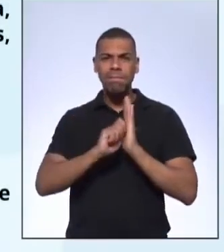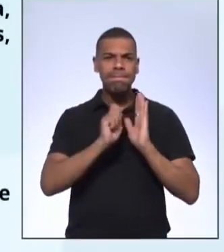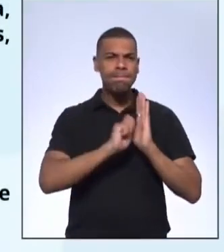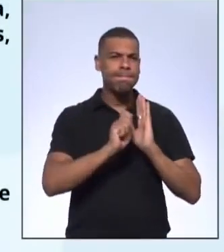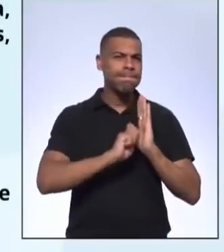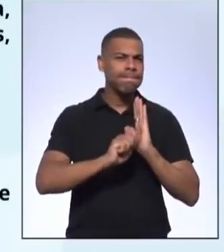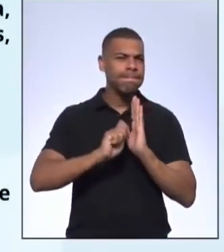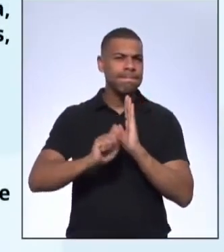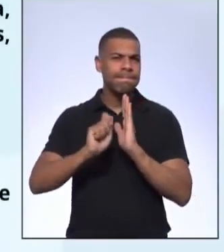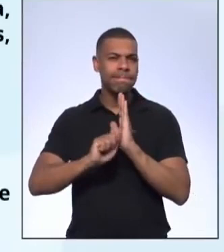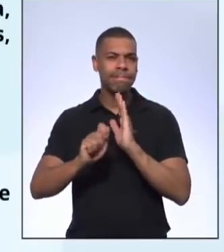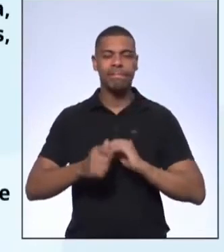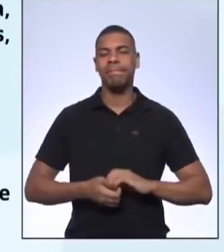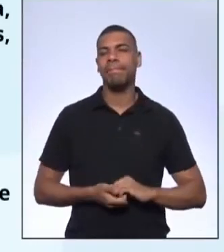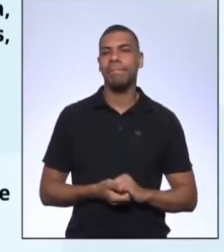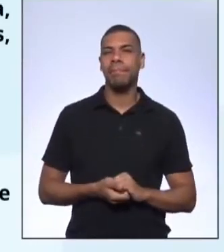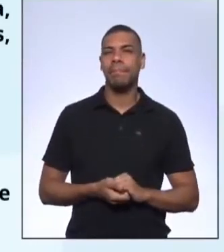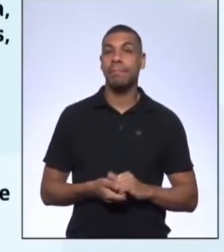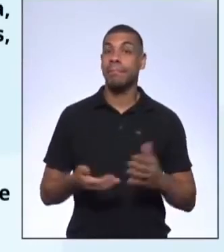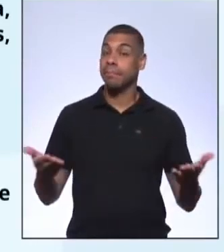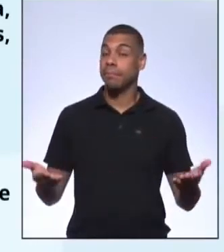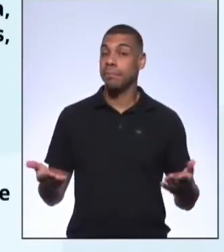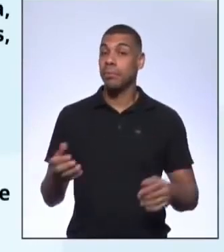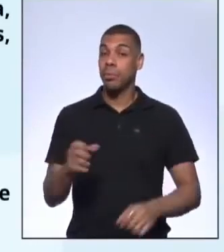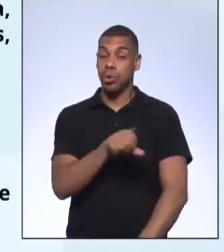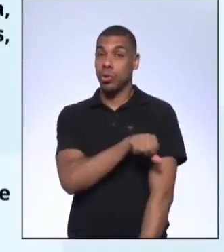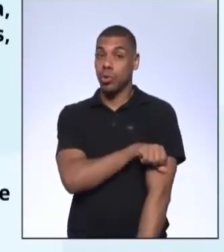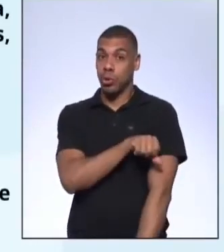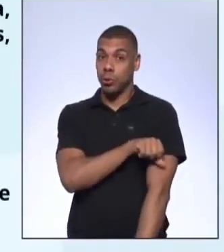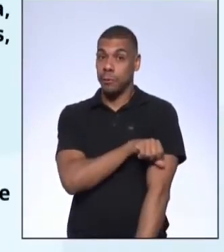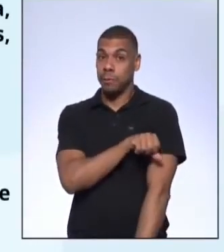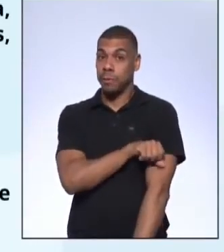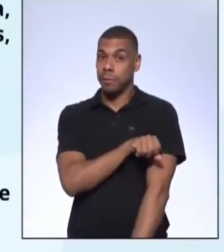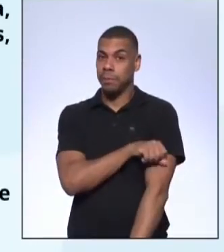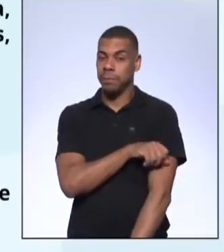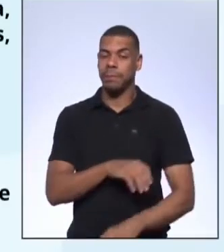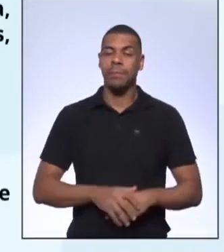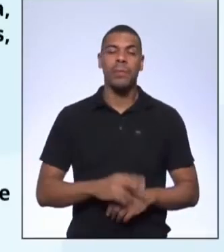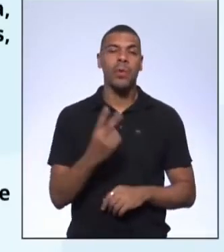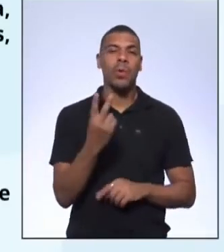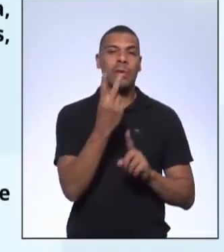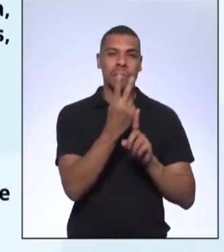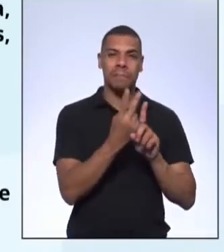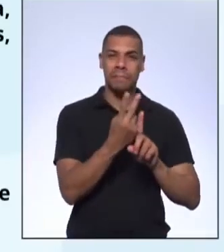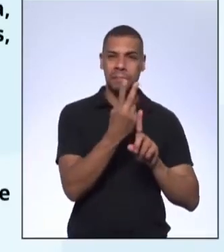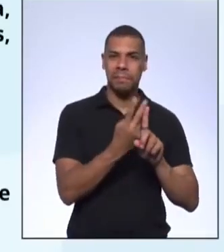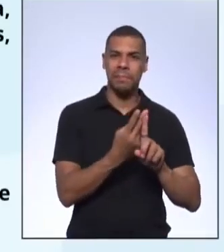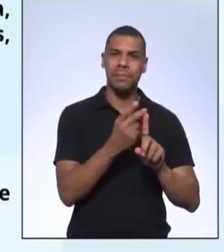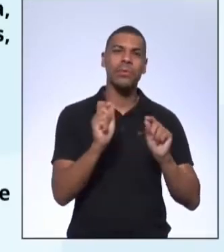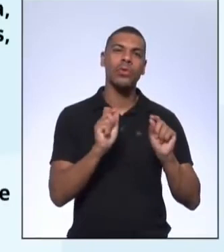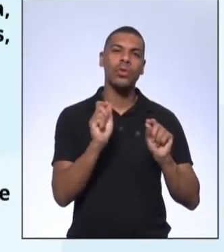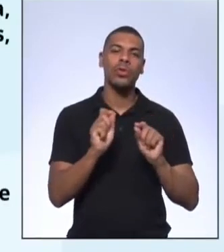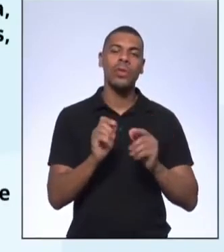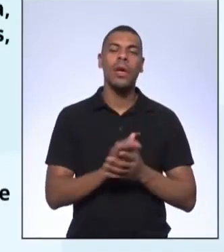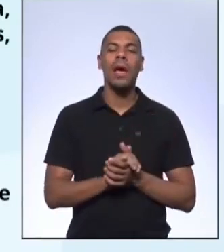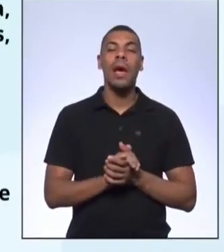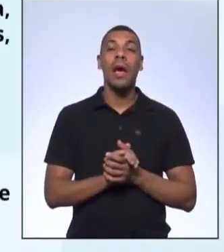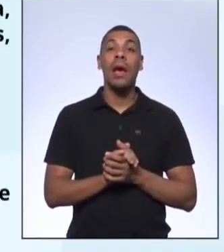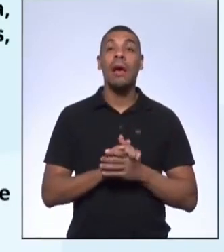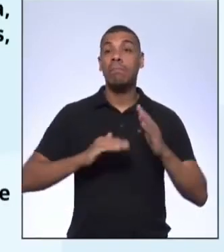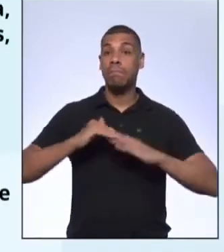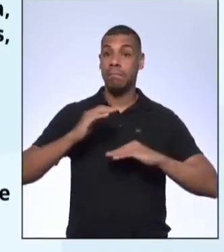for possível, então vamos lá. No ensino fundamental, então, nono ano, segundo bimestre, a habilidade do currículo paulista